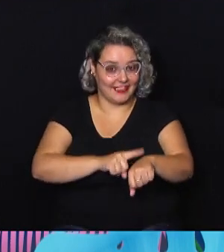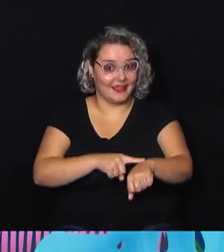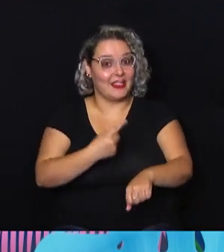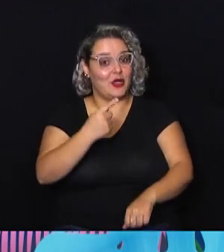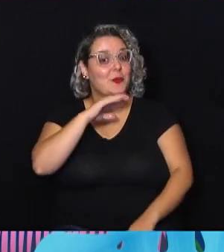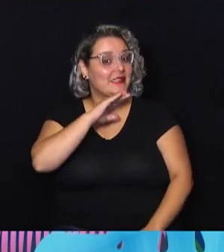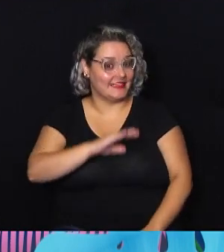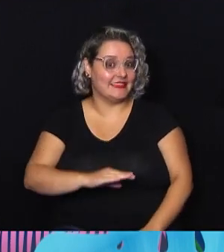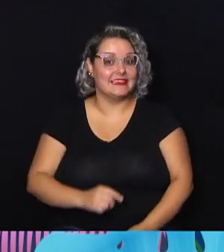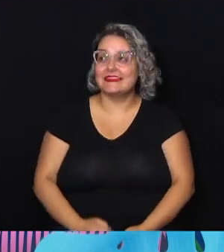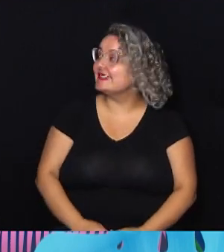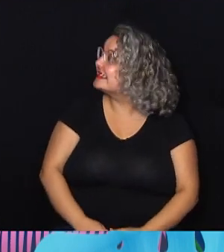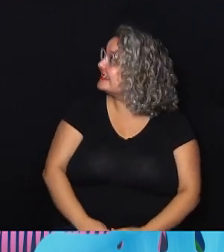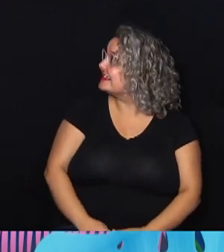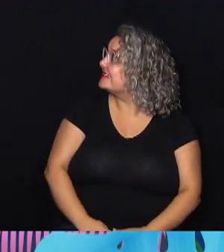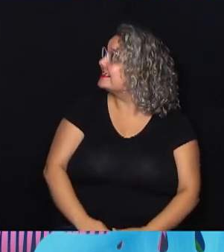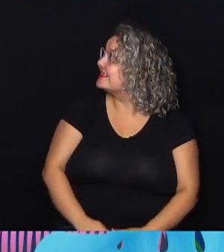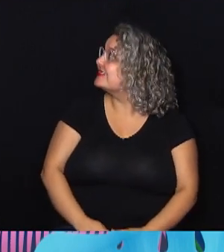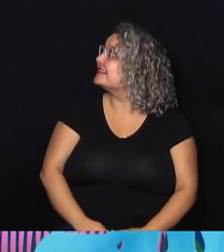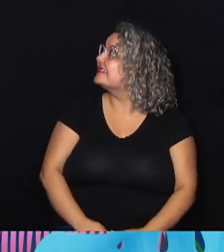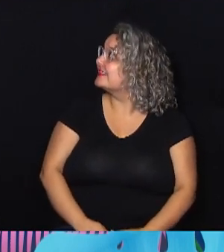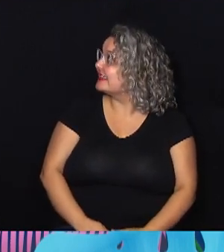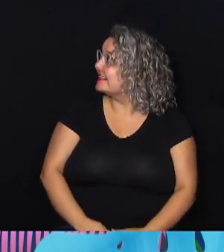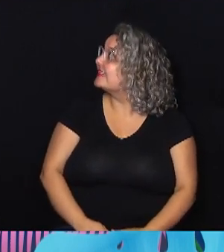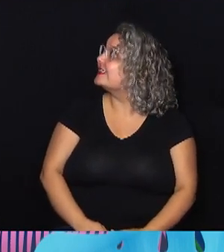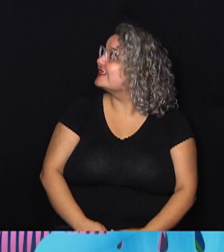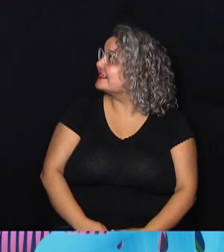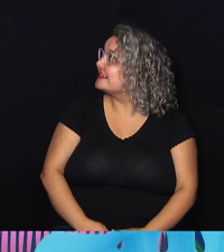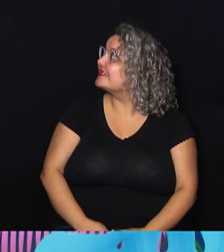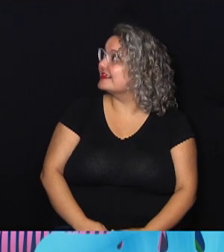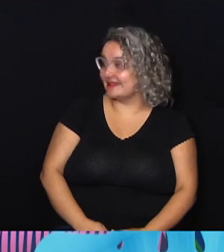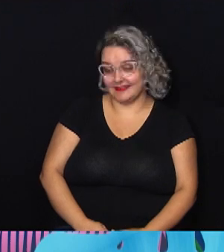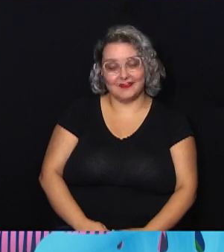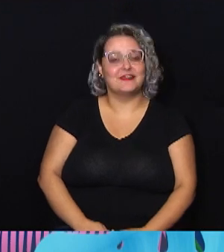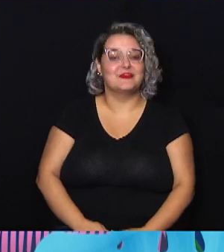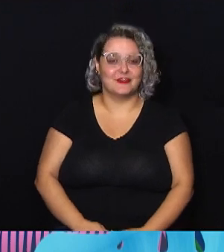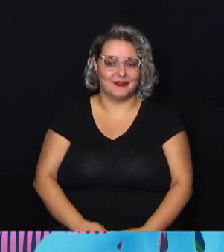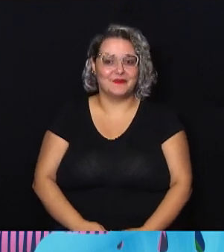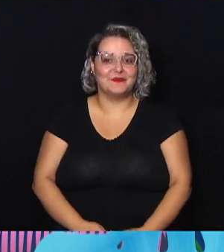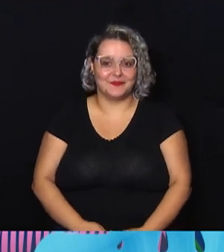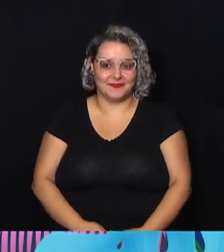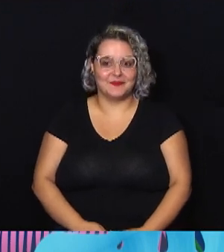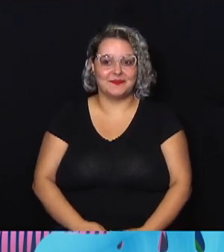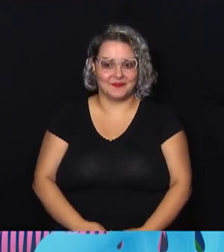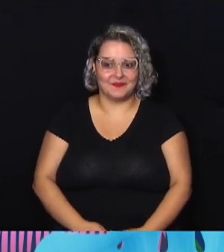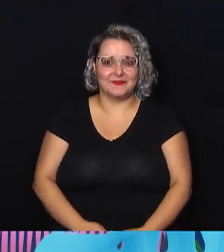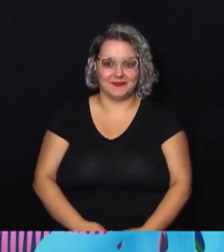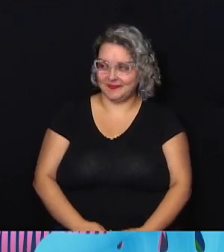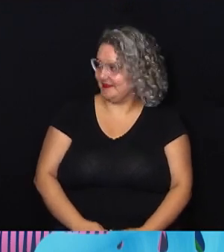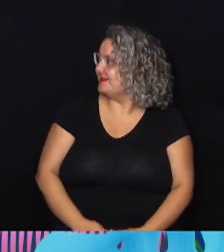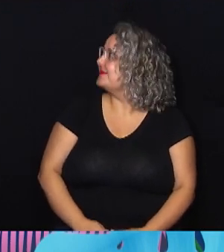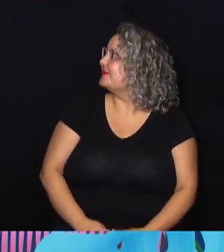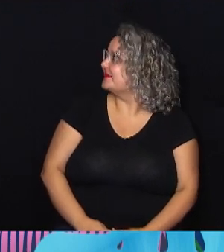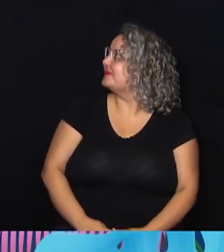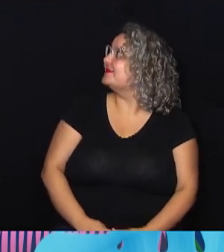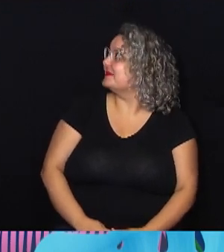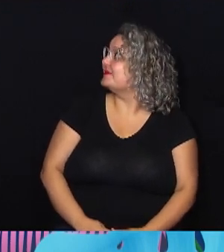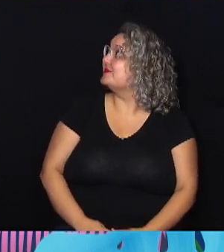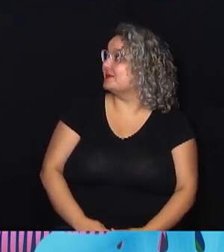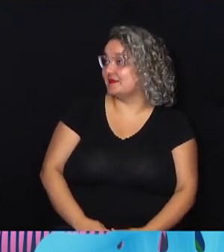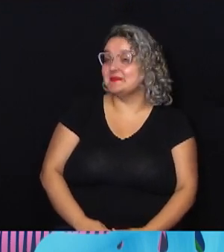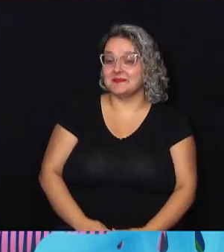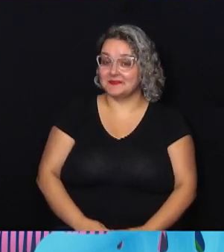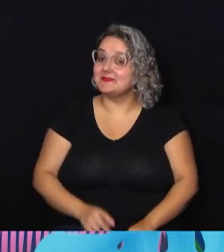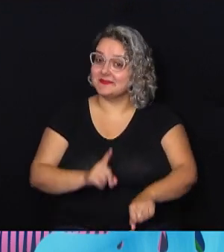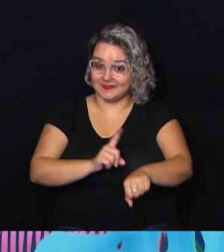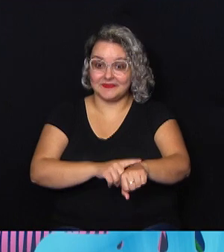tarde. E no Jardim Von Zuben vai ter Hofneck Sound System, Carna Reg Propaga Sound. Vai ser